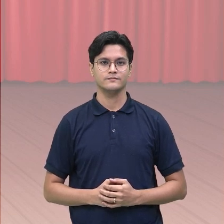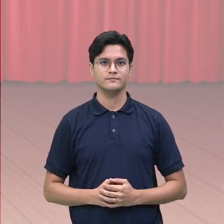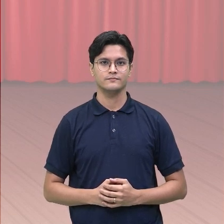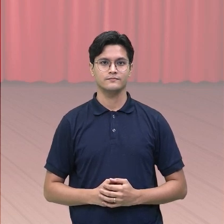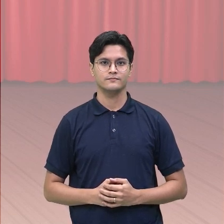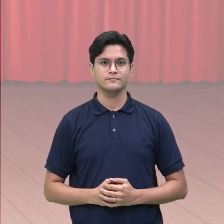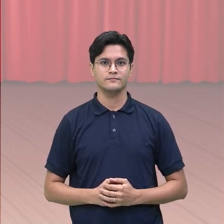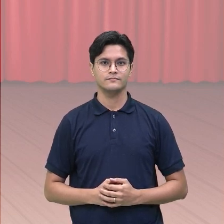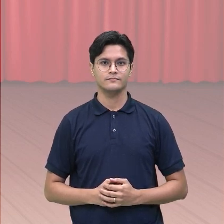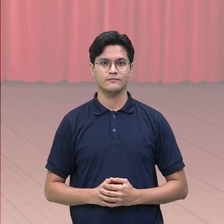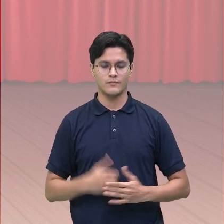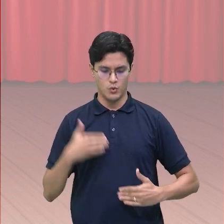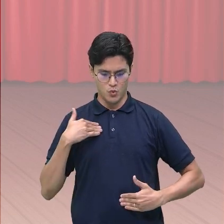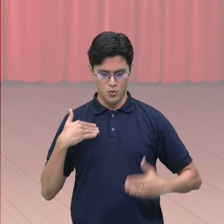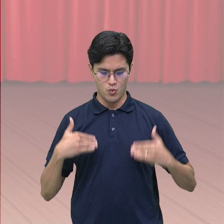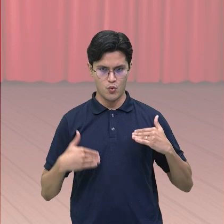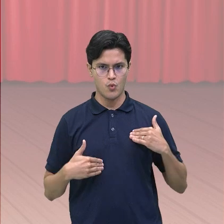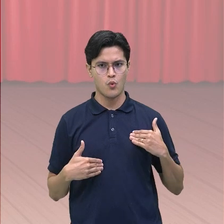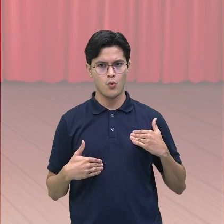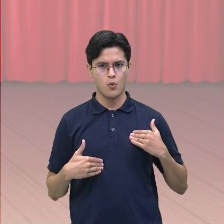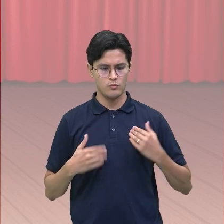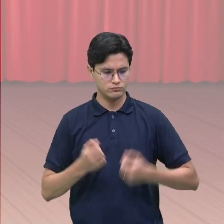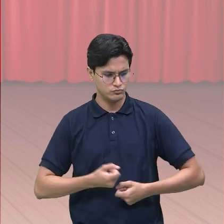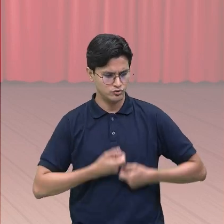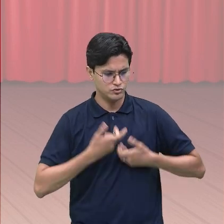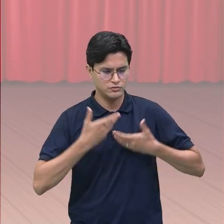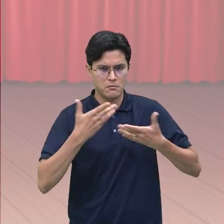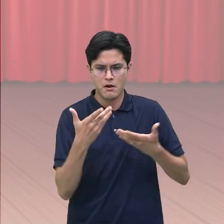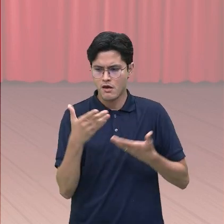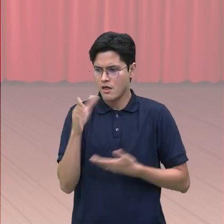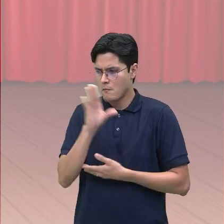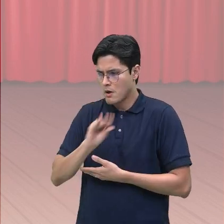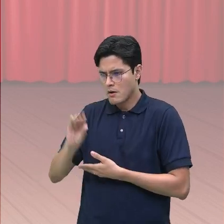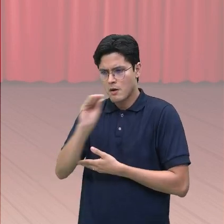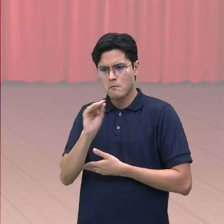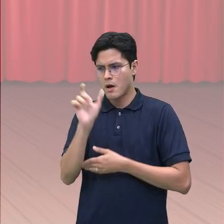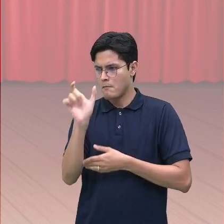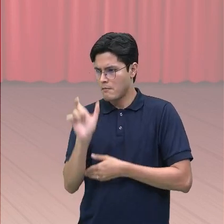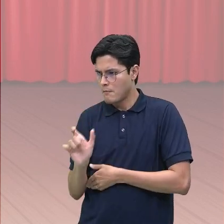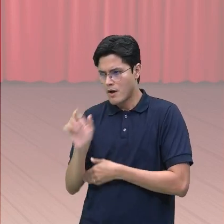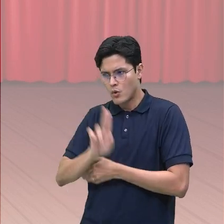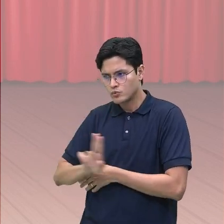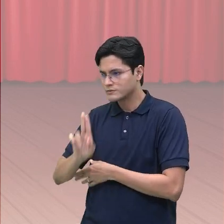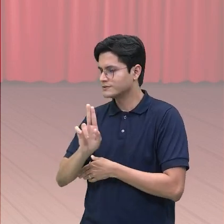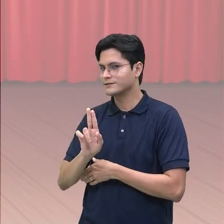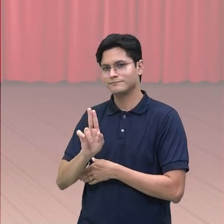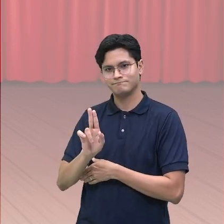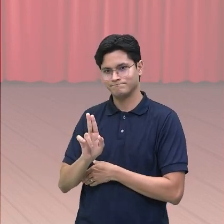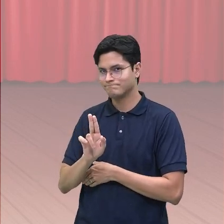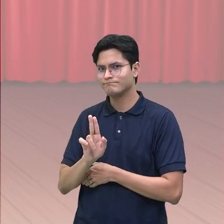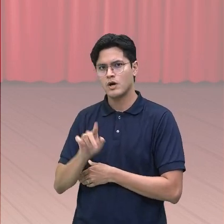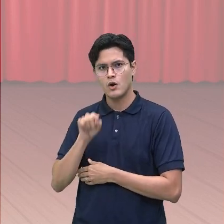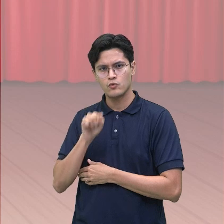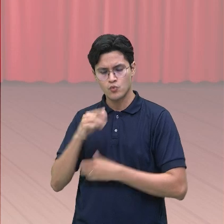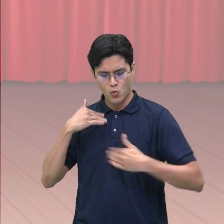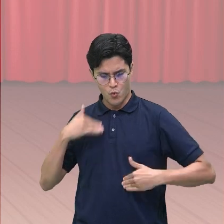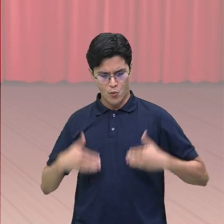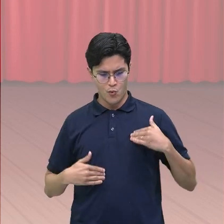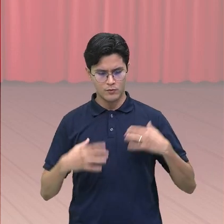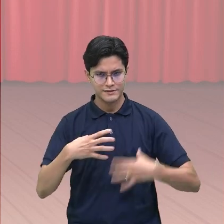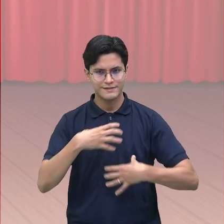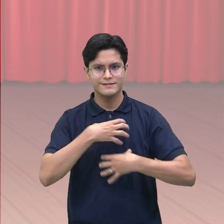O corpo fala sem palavras. Ele sente, reage,